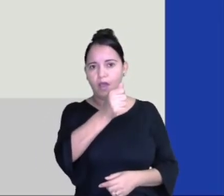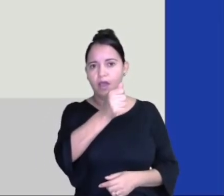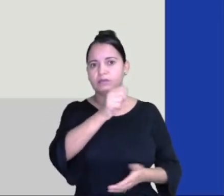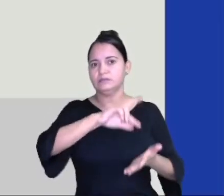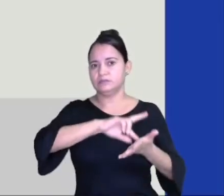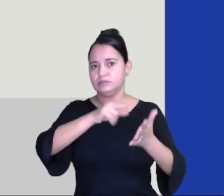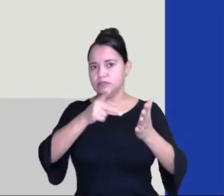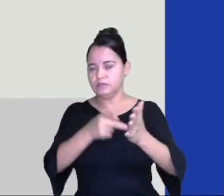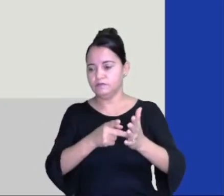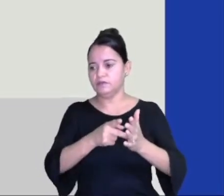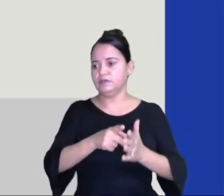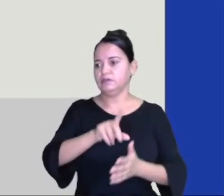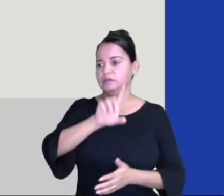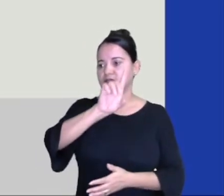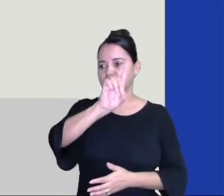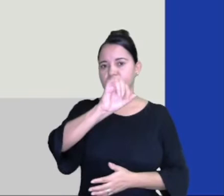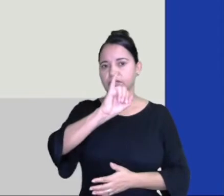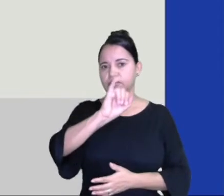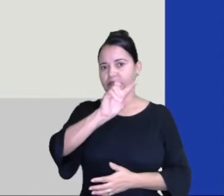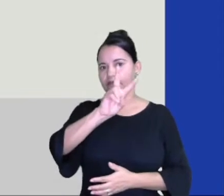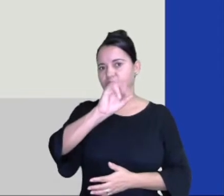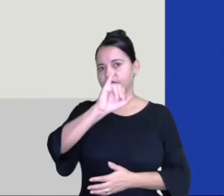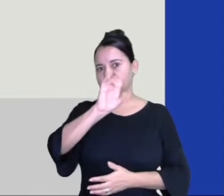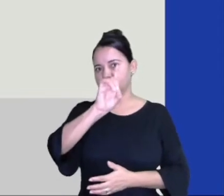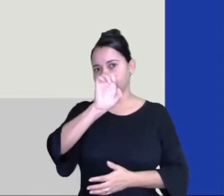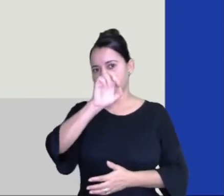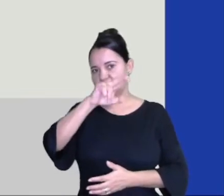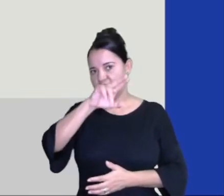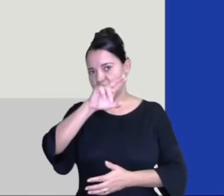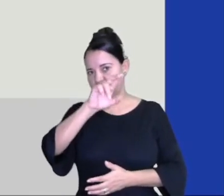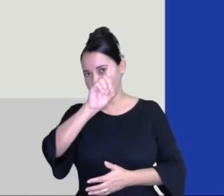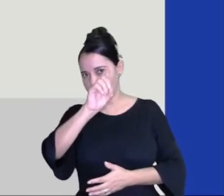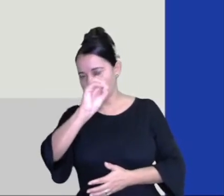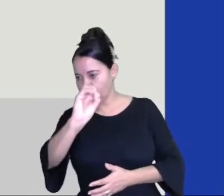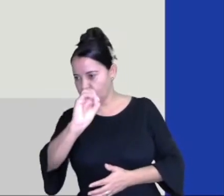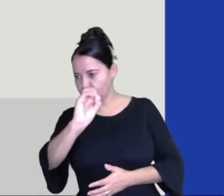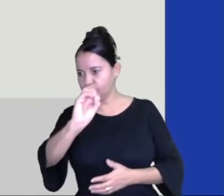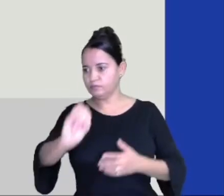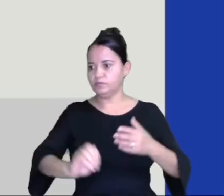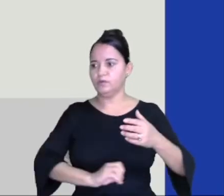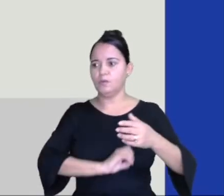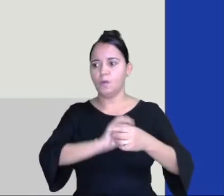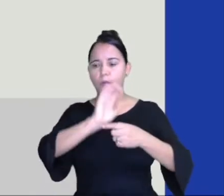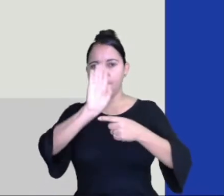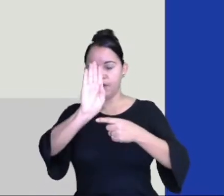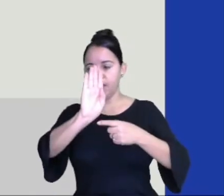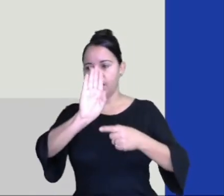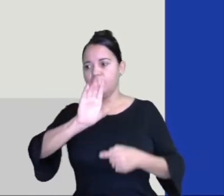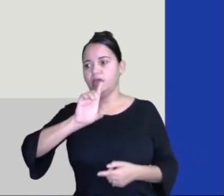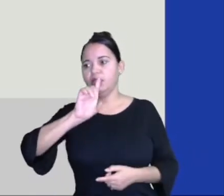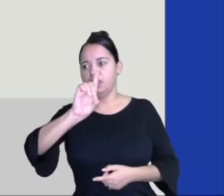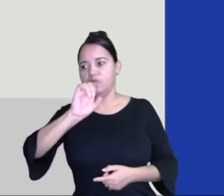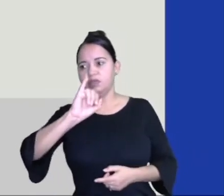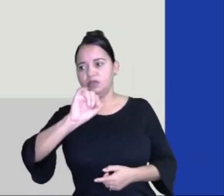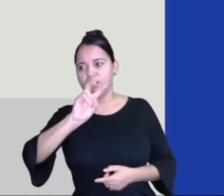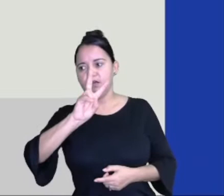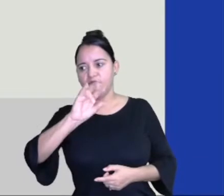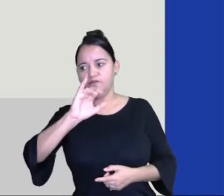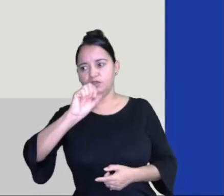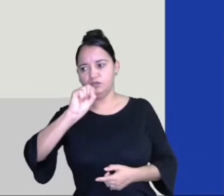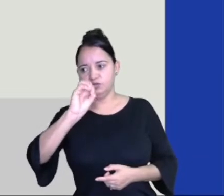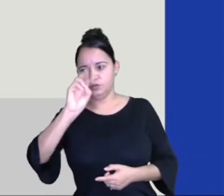dividendo, o B, divisor, o C, o resto, e o D, o quociente. O dividendo é o número que eu